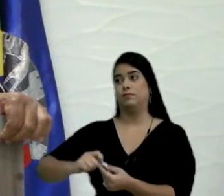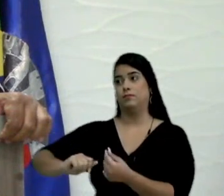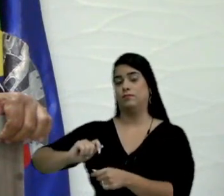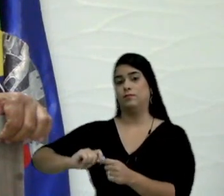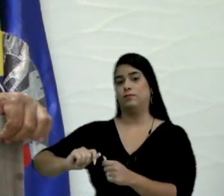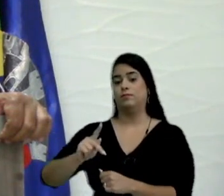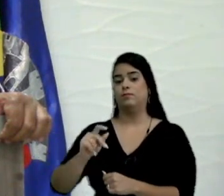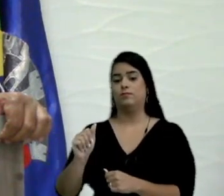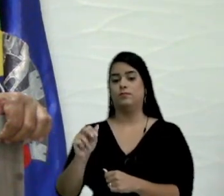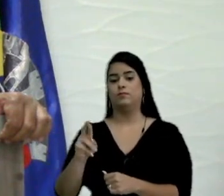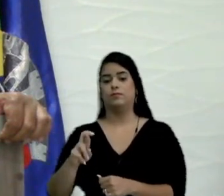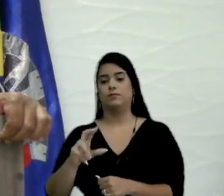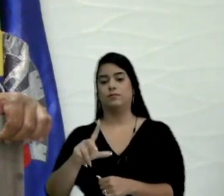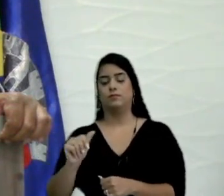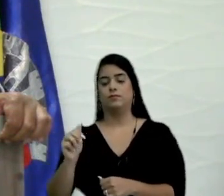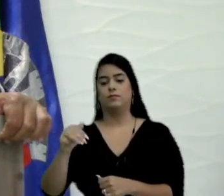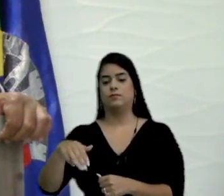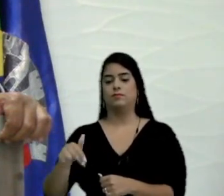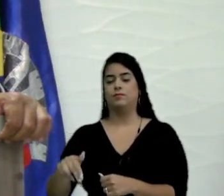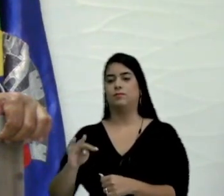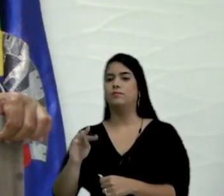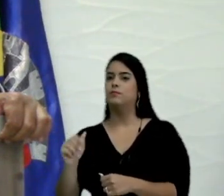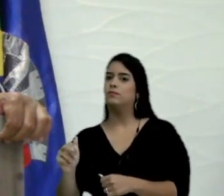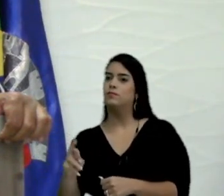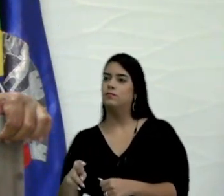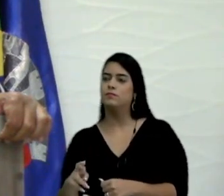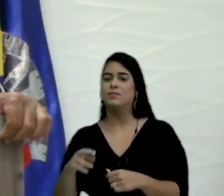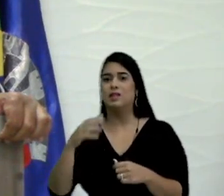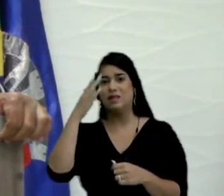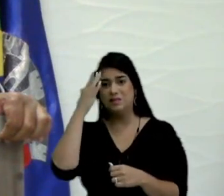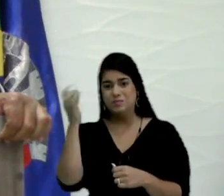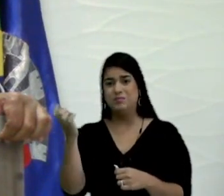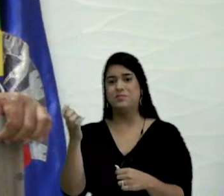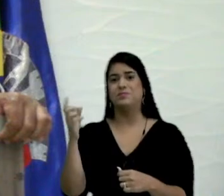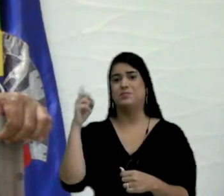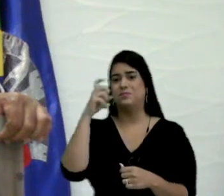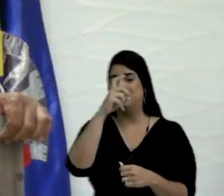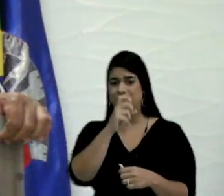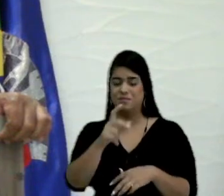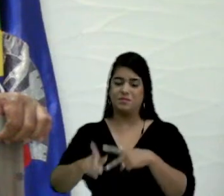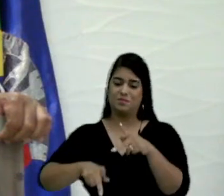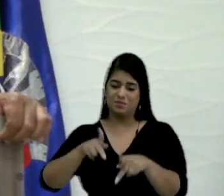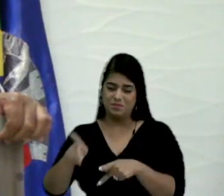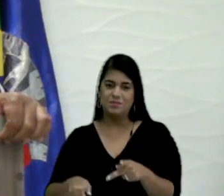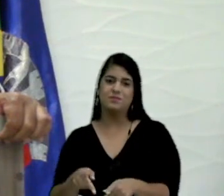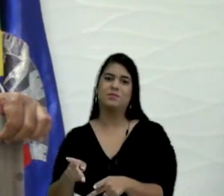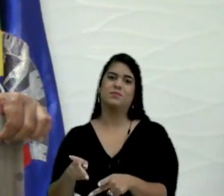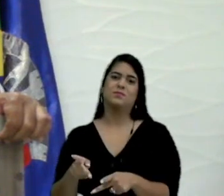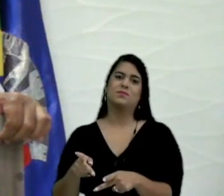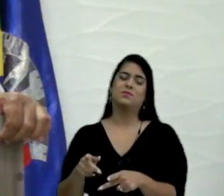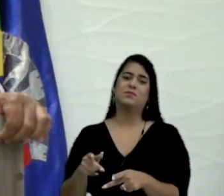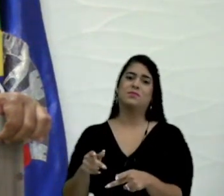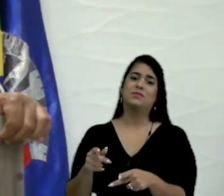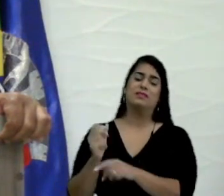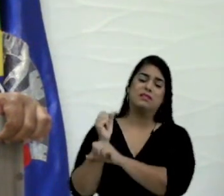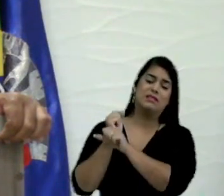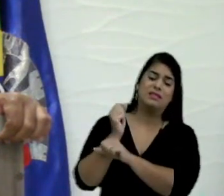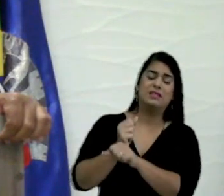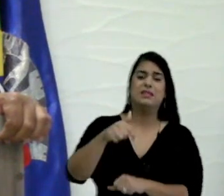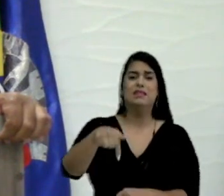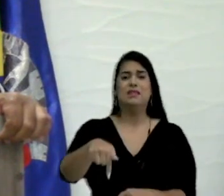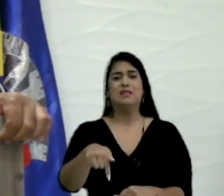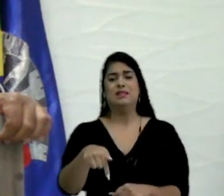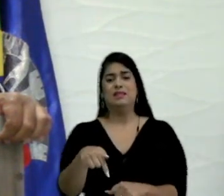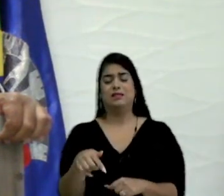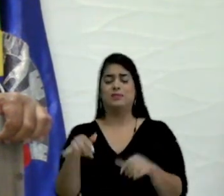esgoto mas eu sei a dificuldade daquele povo que faz 7 anos que eu vivo correndo atrás disso me diga aí um esgoto de sou Beto